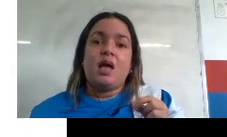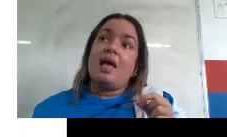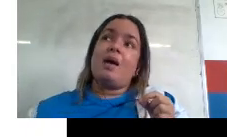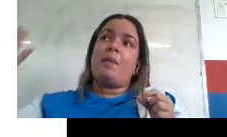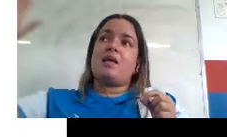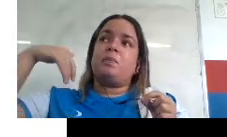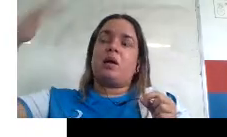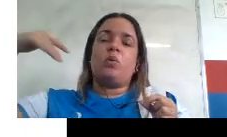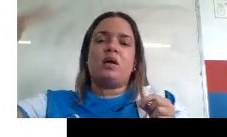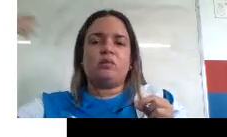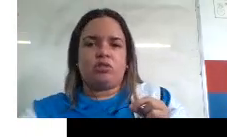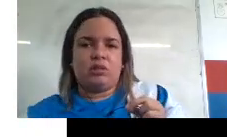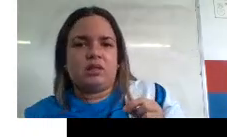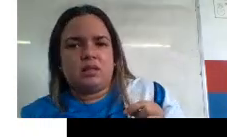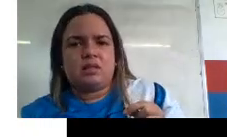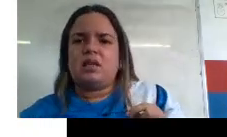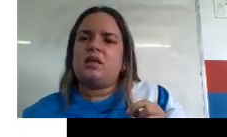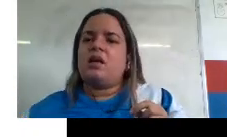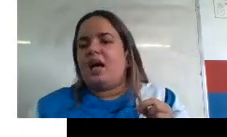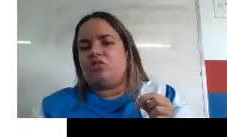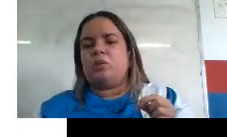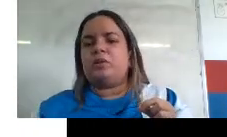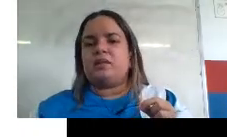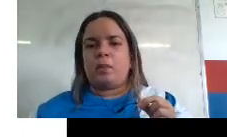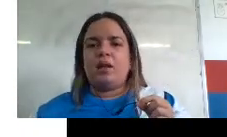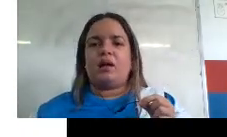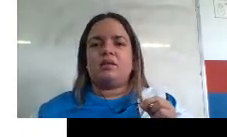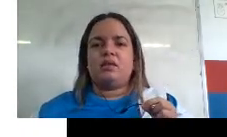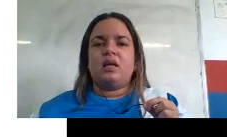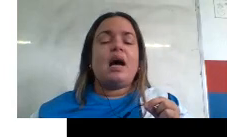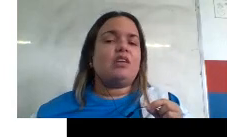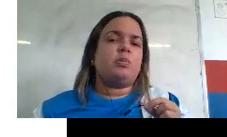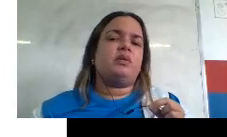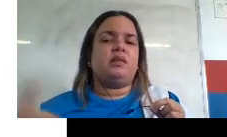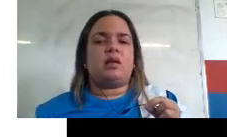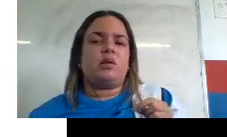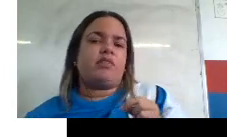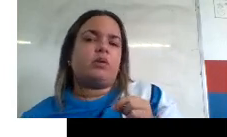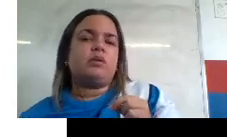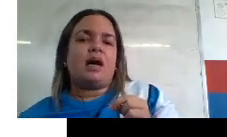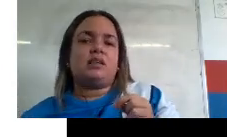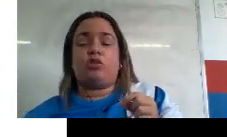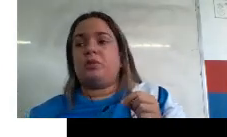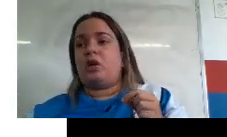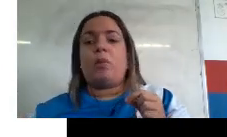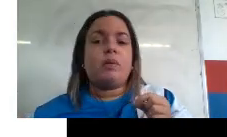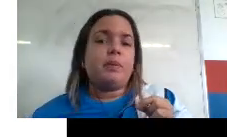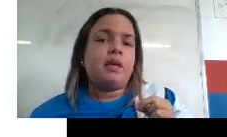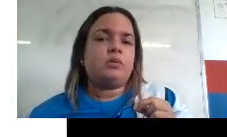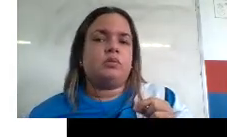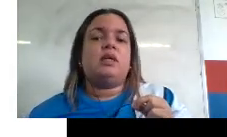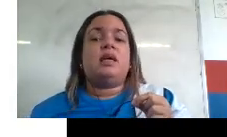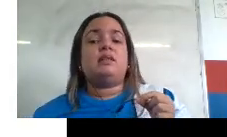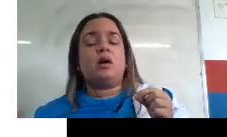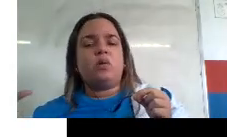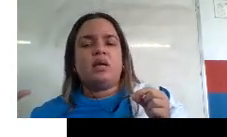coisa. É a base para quando a gente crescer, a gente poder trabalhar. A gente poder entrar numa faculdade, a gente poder arrumar um